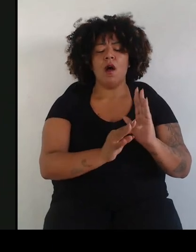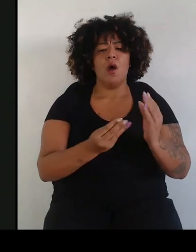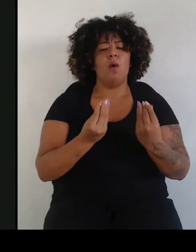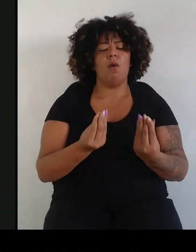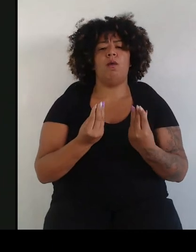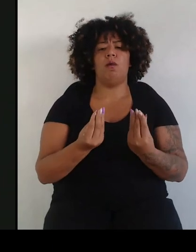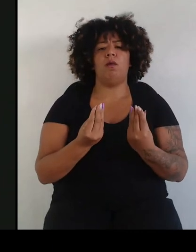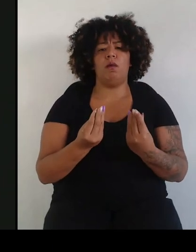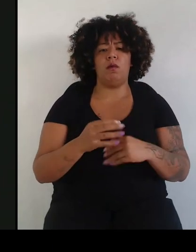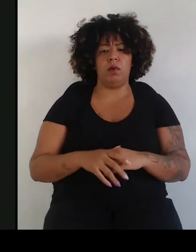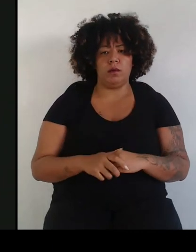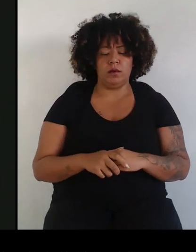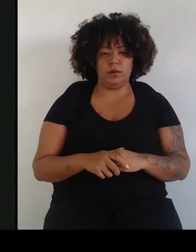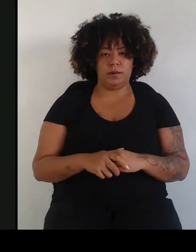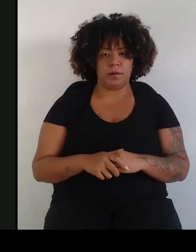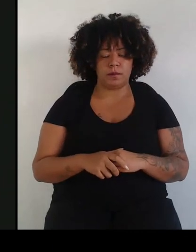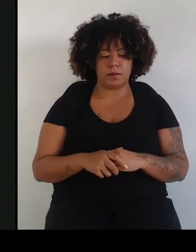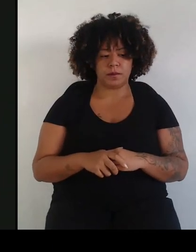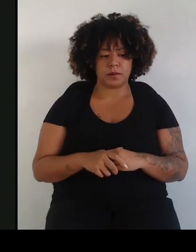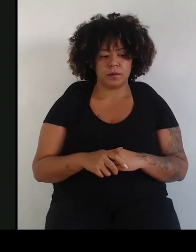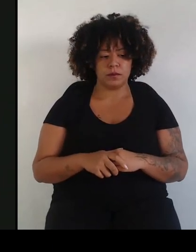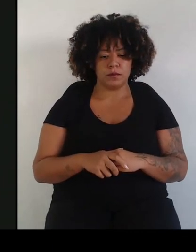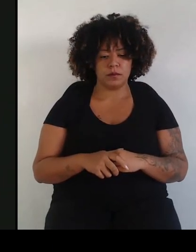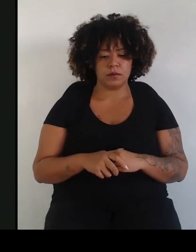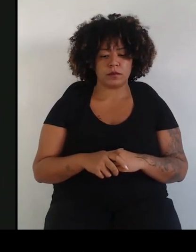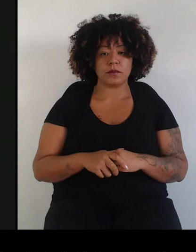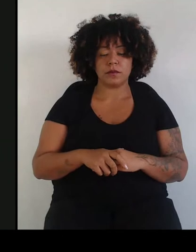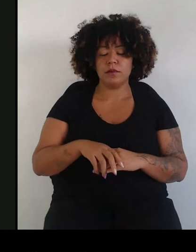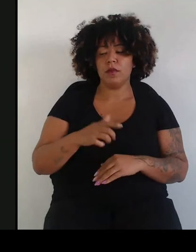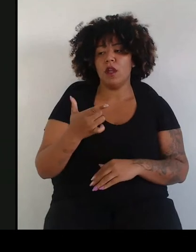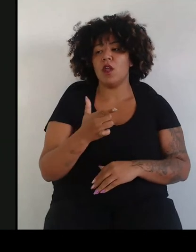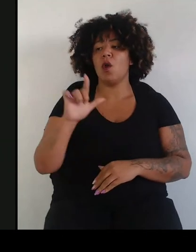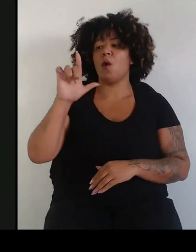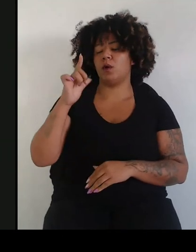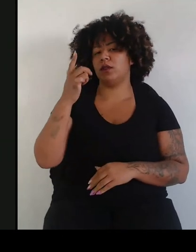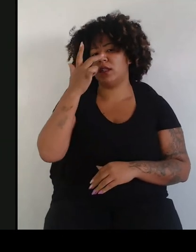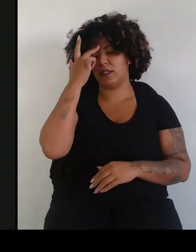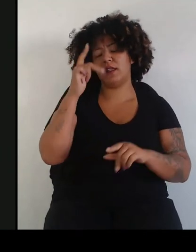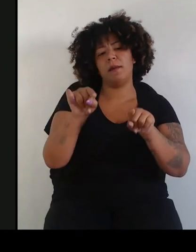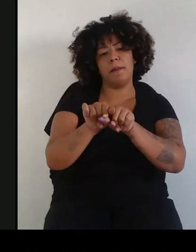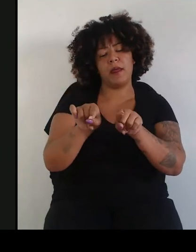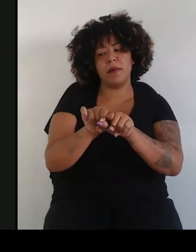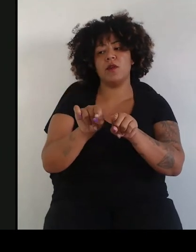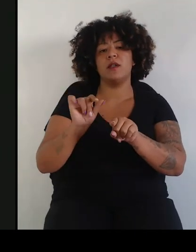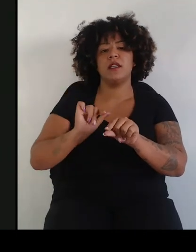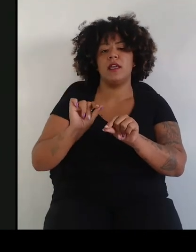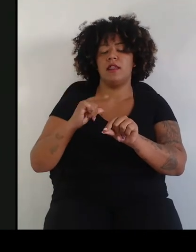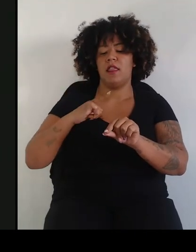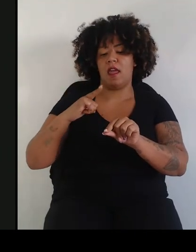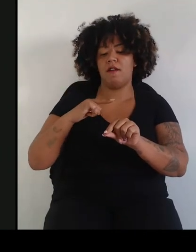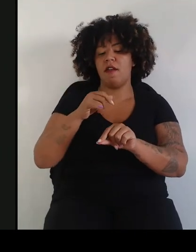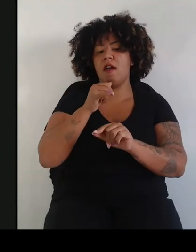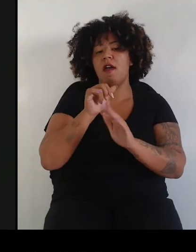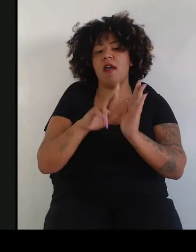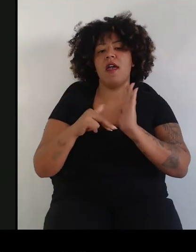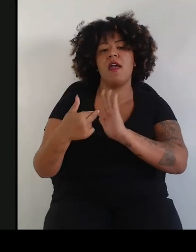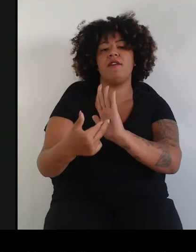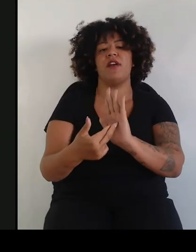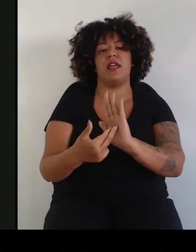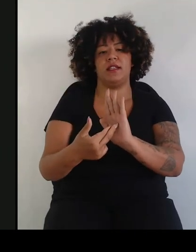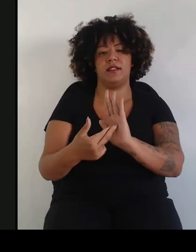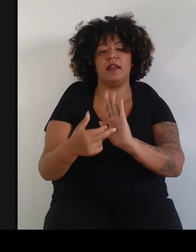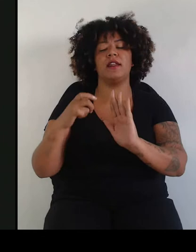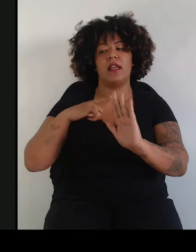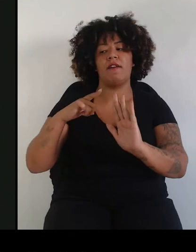Velasquez mané Van Gogh entre outros estavam haviam sido apropriados